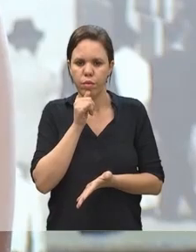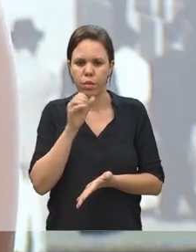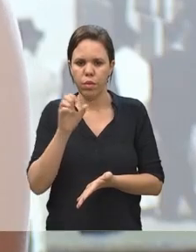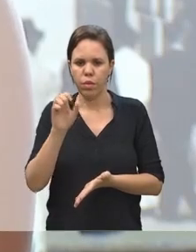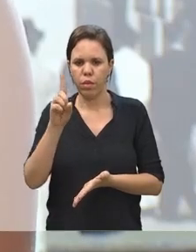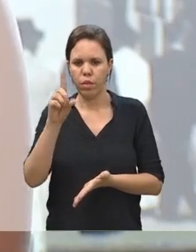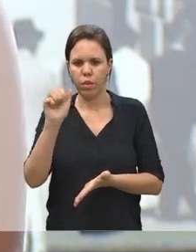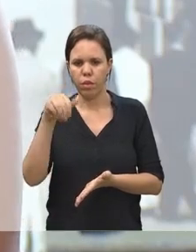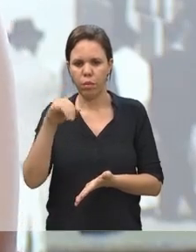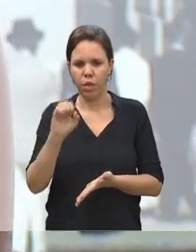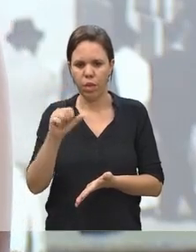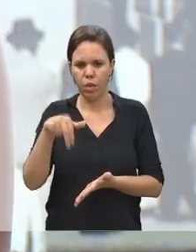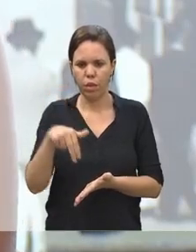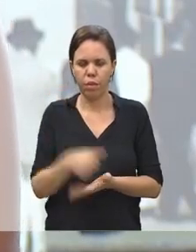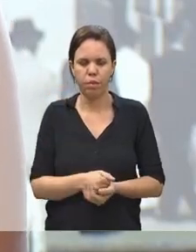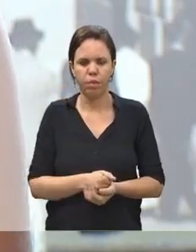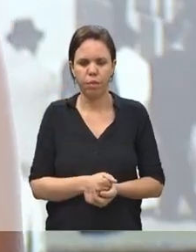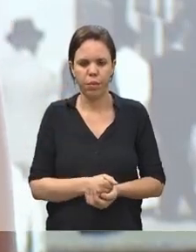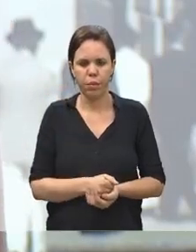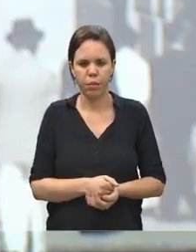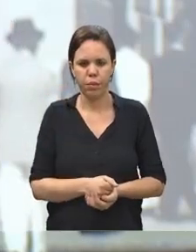exemplo, Damiano Cosella.